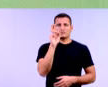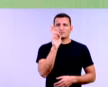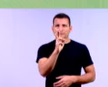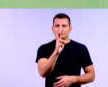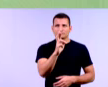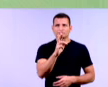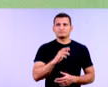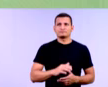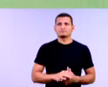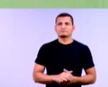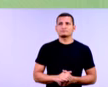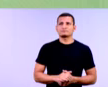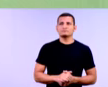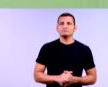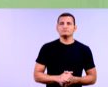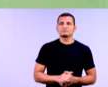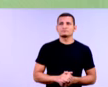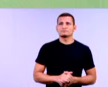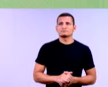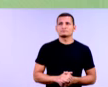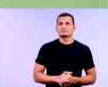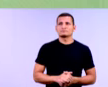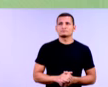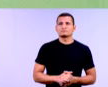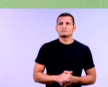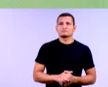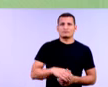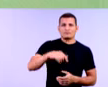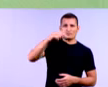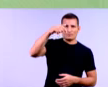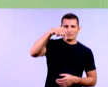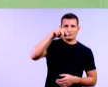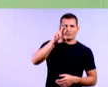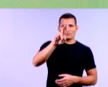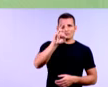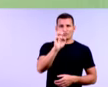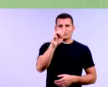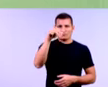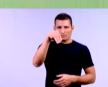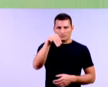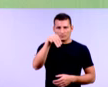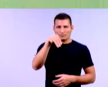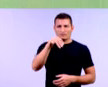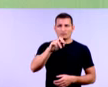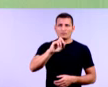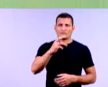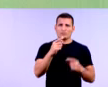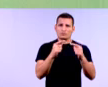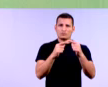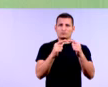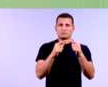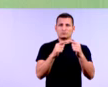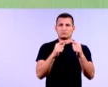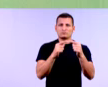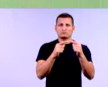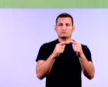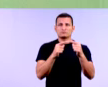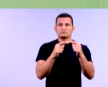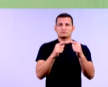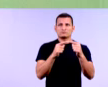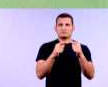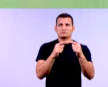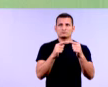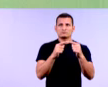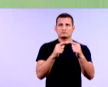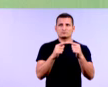Não serei eu. E agora o quem, professora Quando vem Tayane? o quem, ou você concorda com ele próprio, com o elemento, o verbo